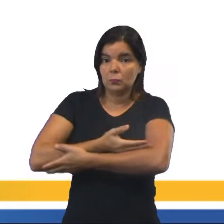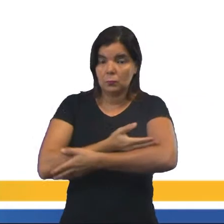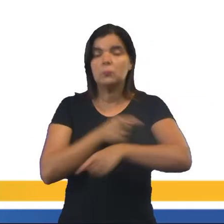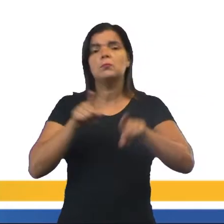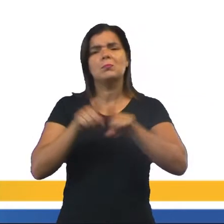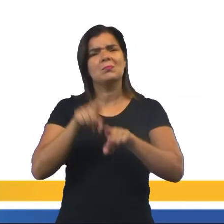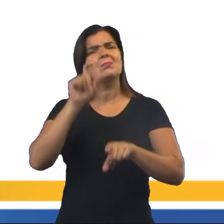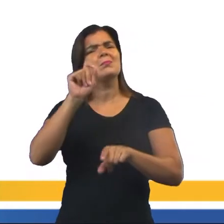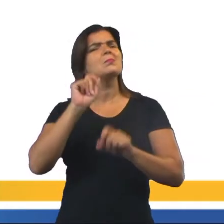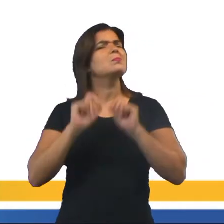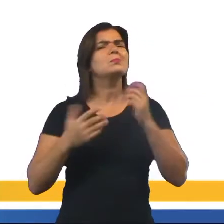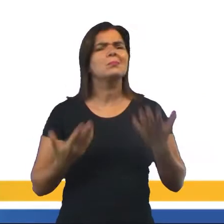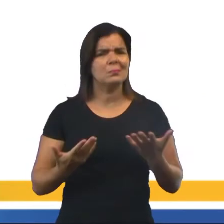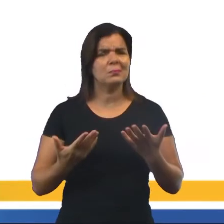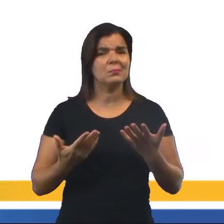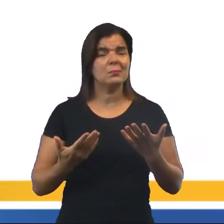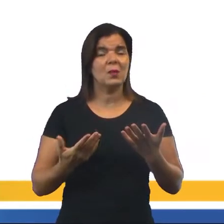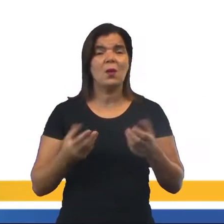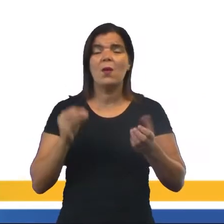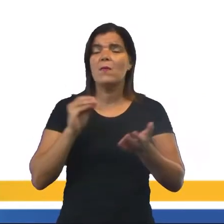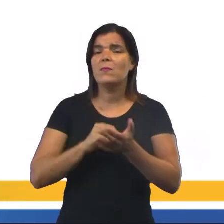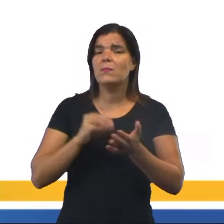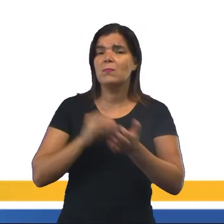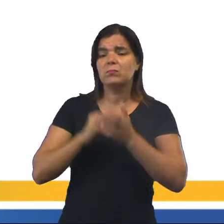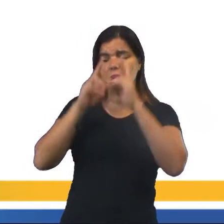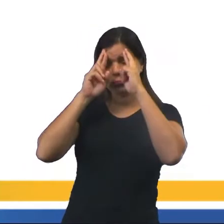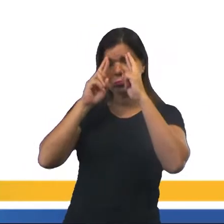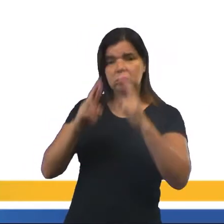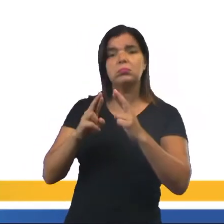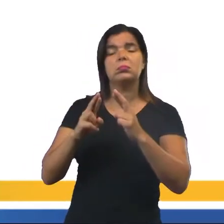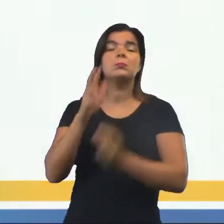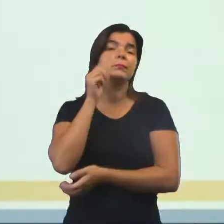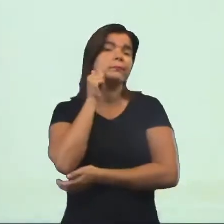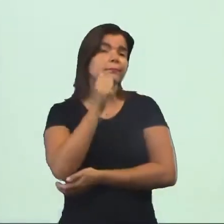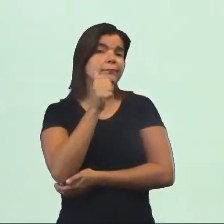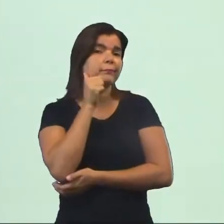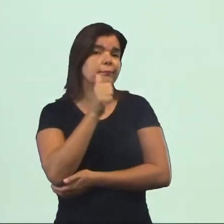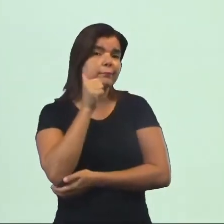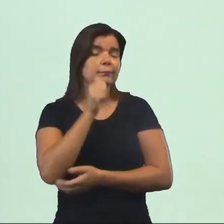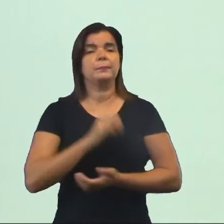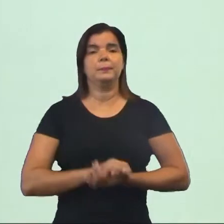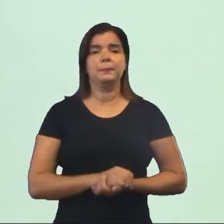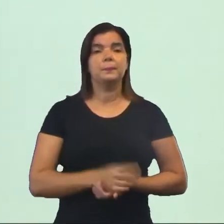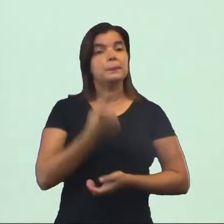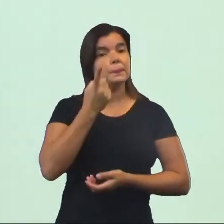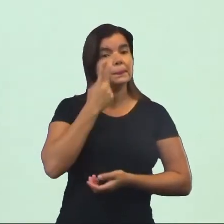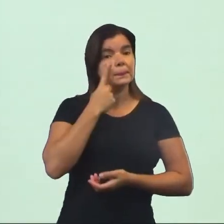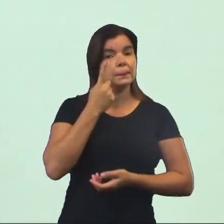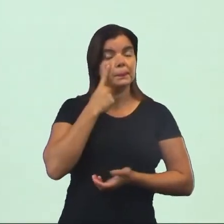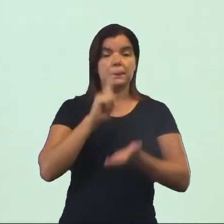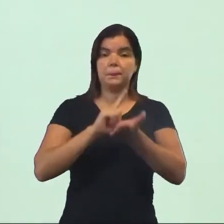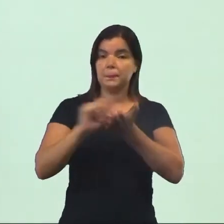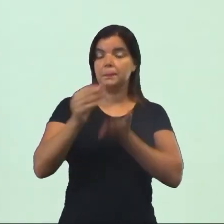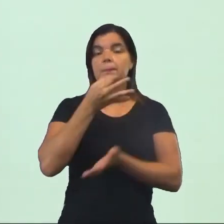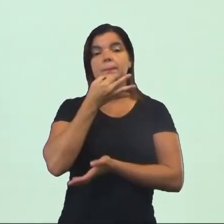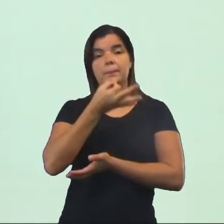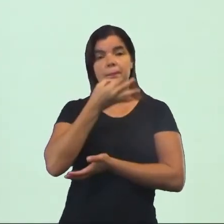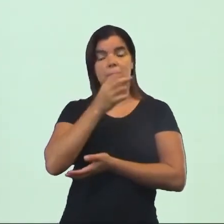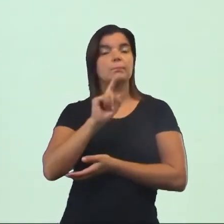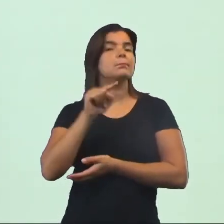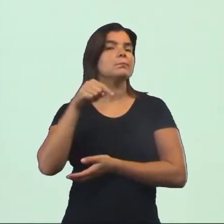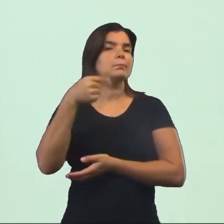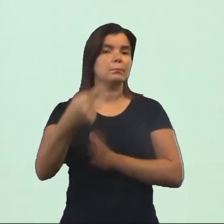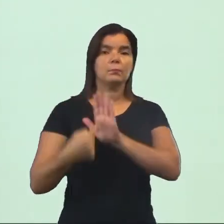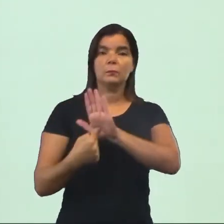é uma forma de desumanização das mulheres. Então, observem que no artigo de opinião, além